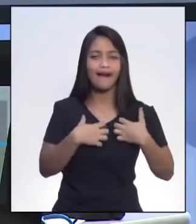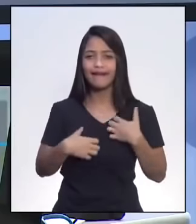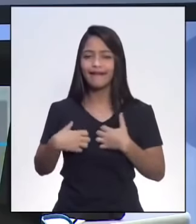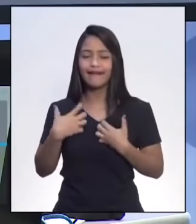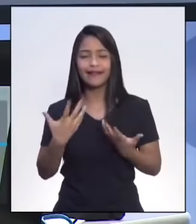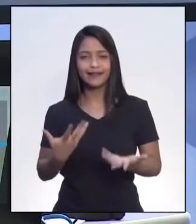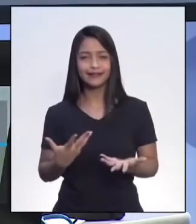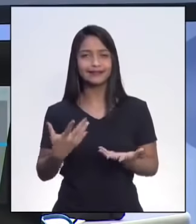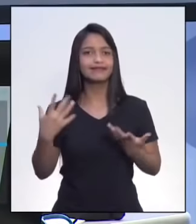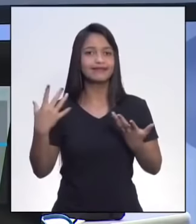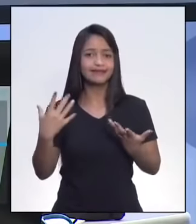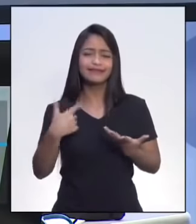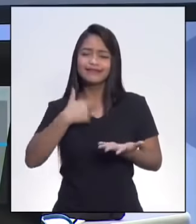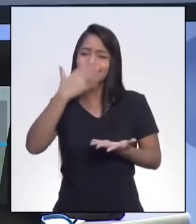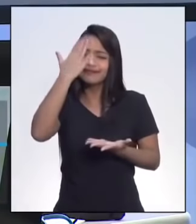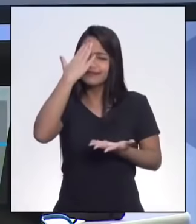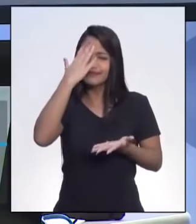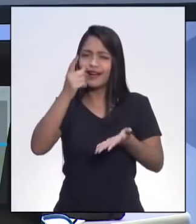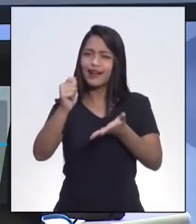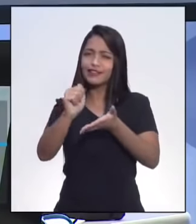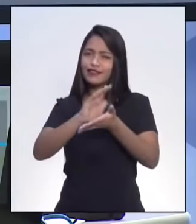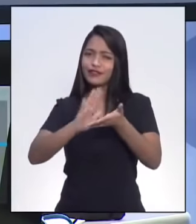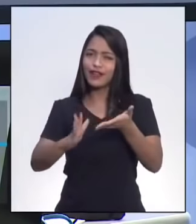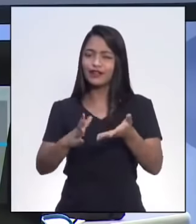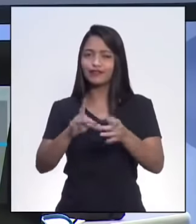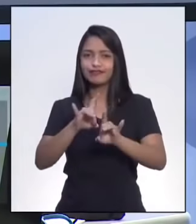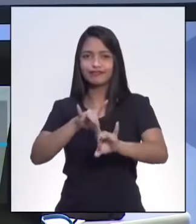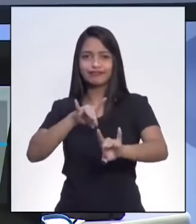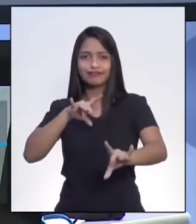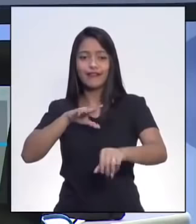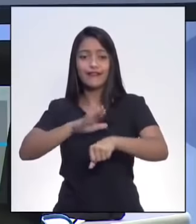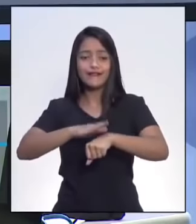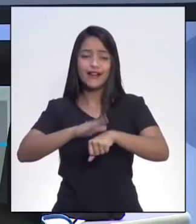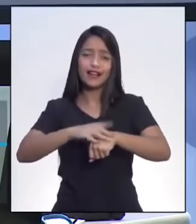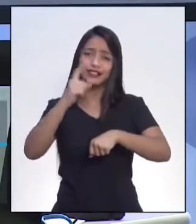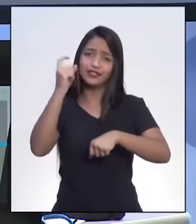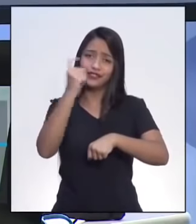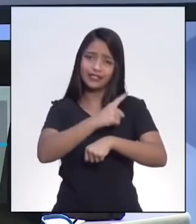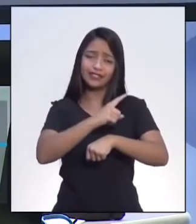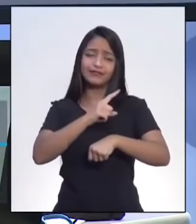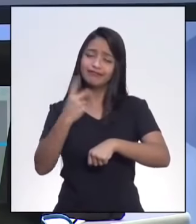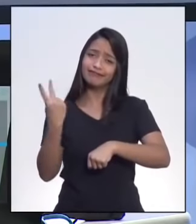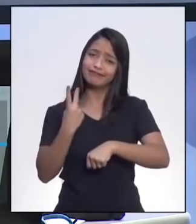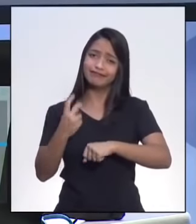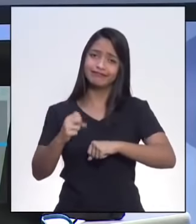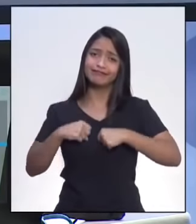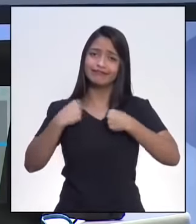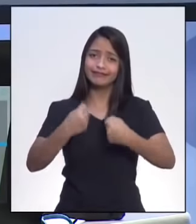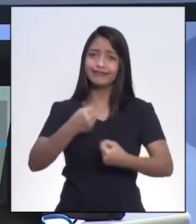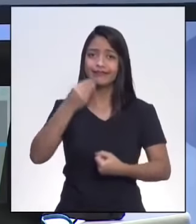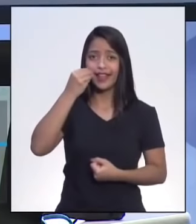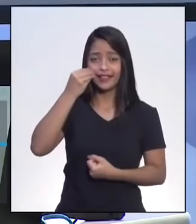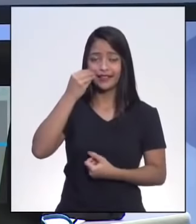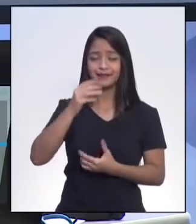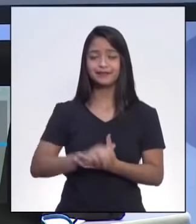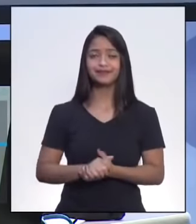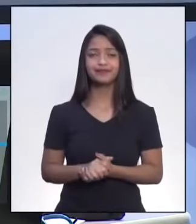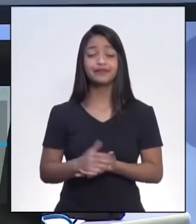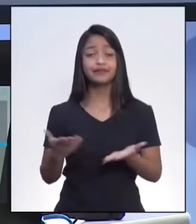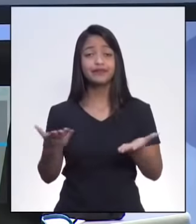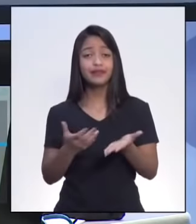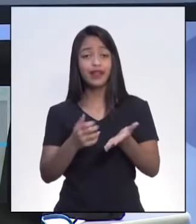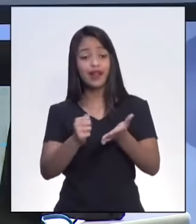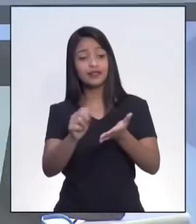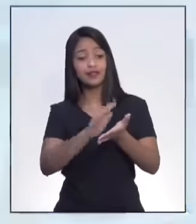uma atividade um pouco difícil de fazer em videoaula, né? Mas a gente tem que tentar. Agora, continuando a atividade 1 aí,